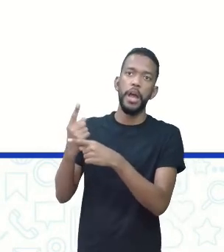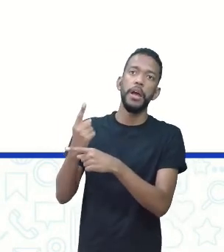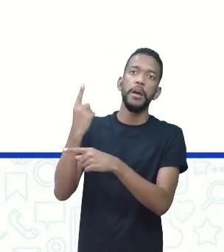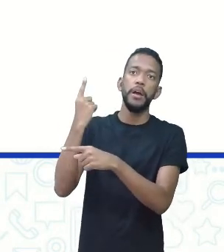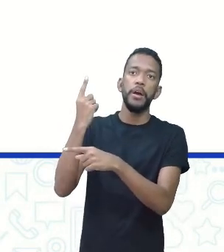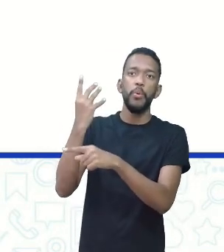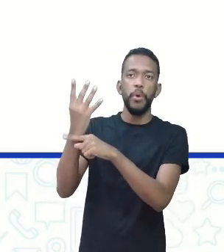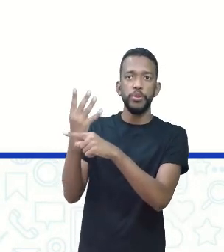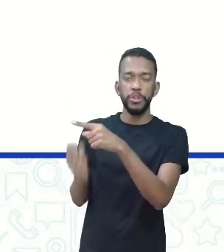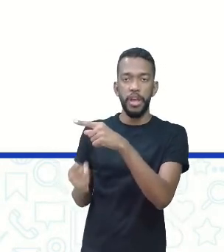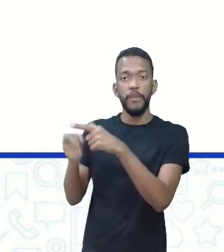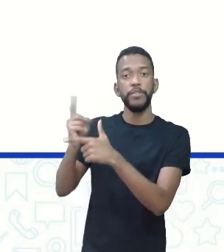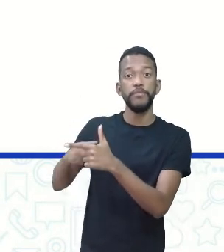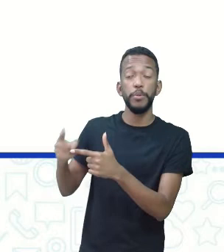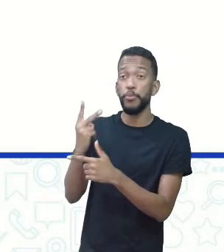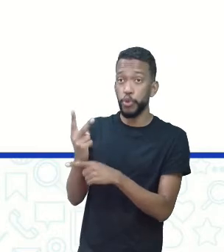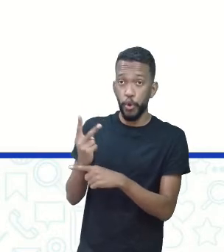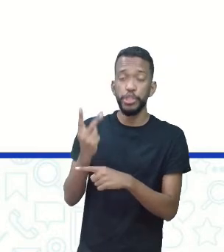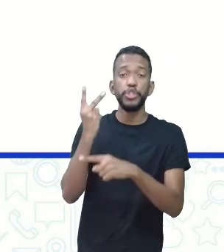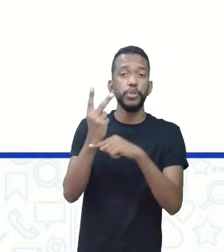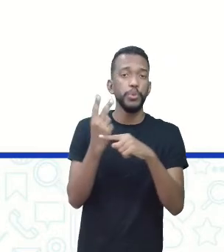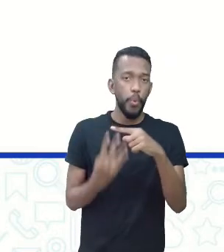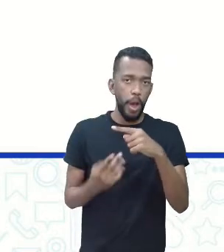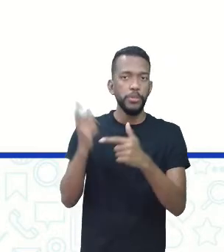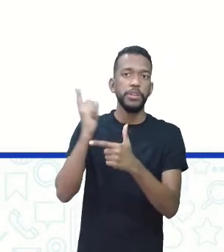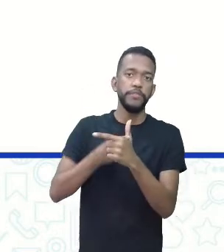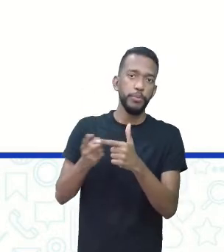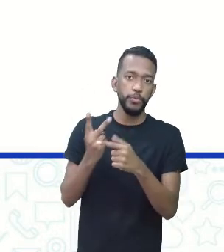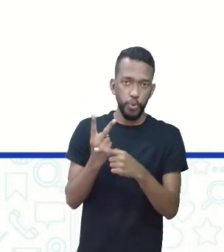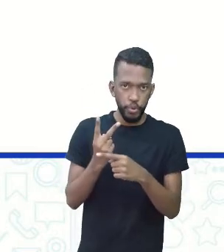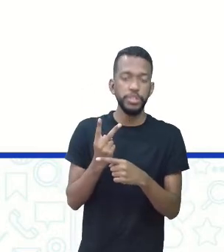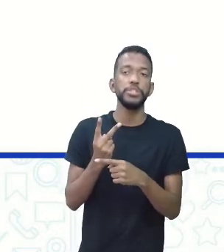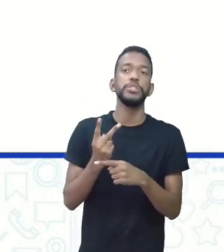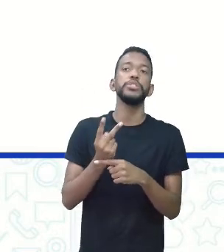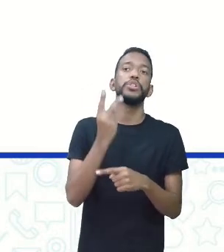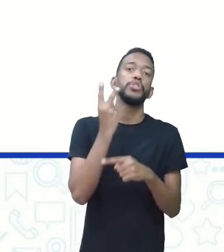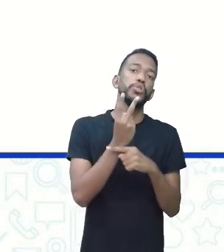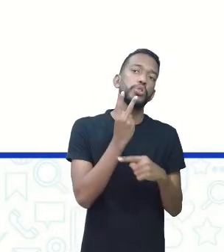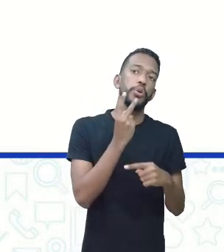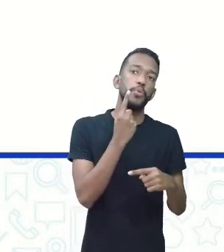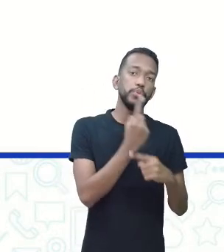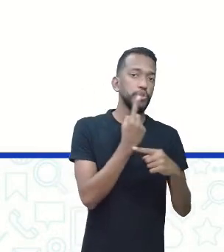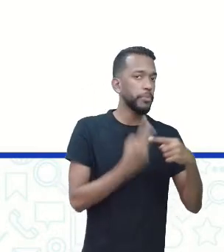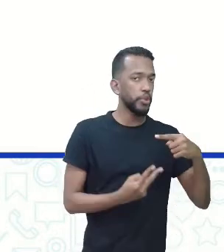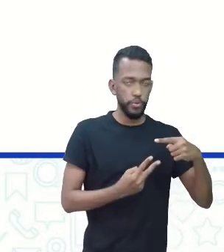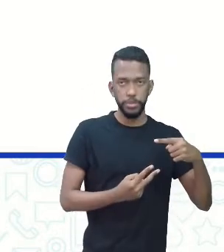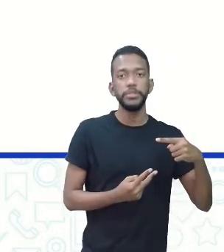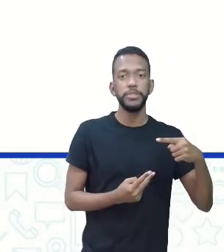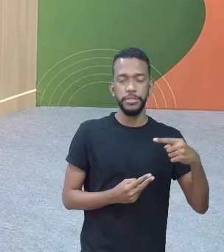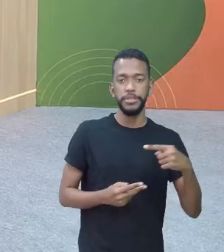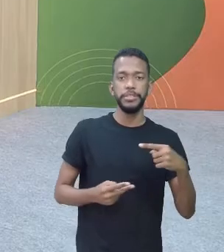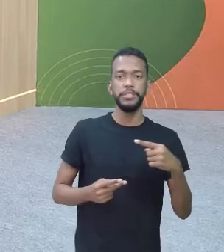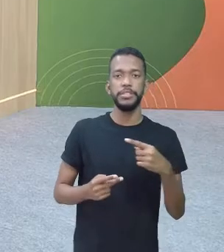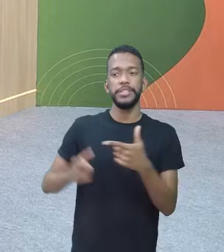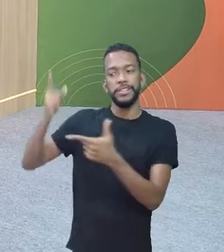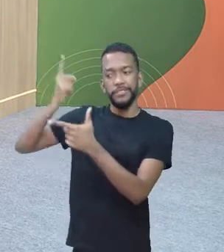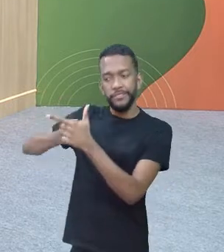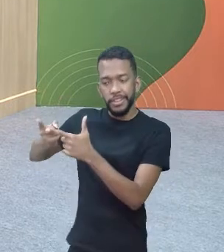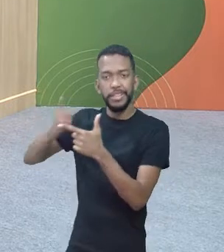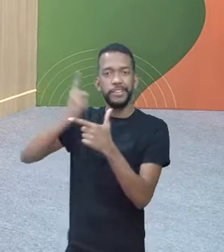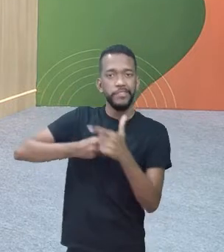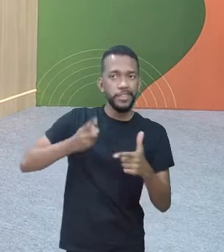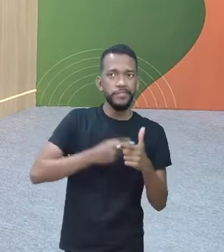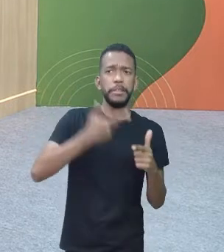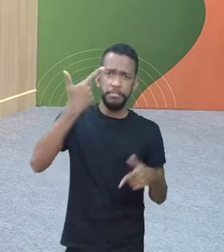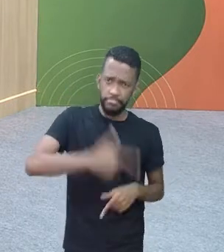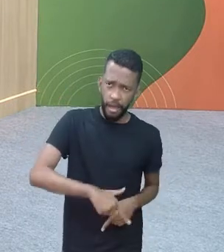gente divide por 2, fica 2/4. Quando eu divido por 2 de novo, fica 1/2. Mas será que eu tenho outro número